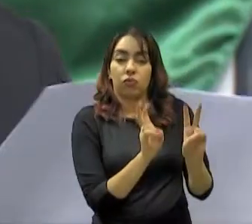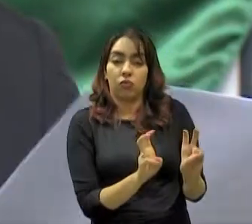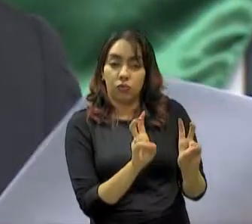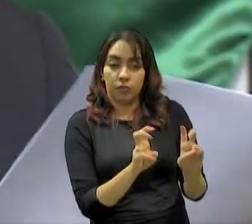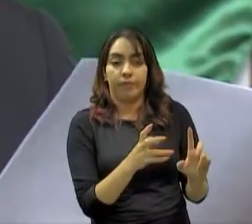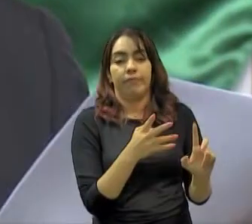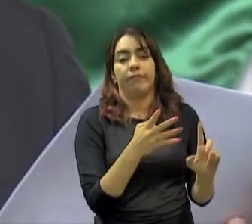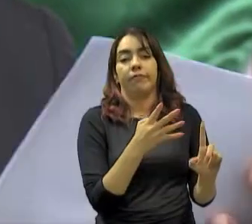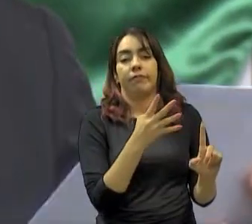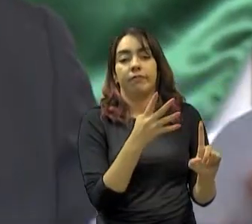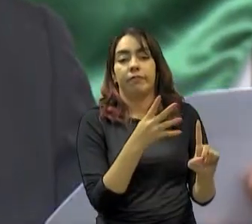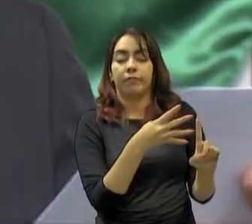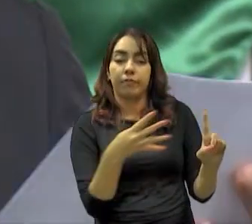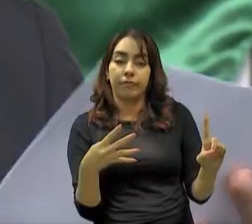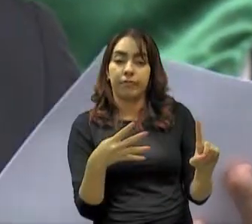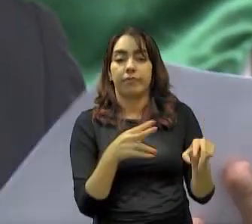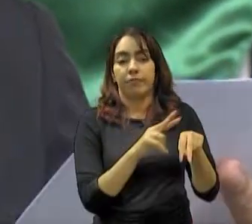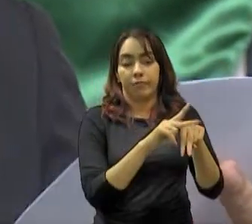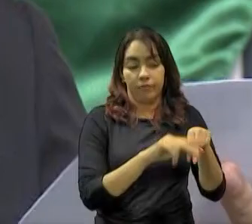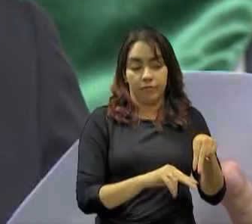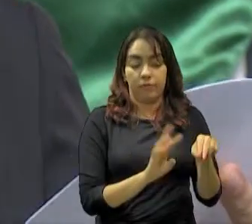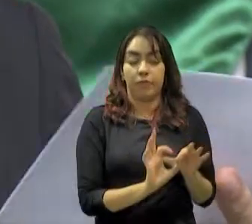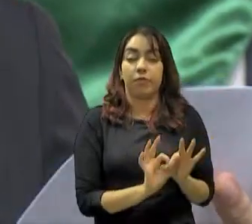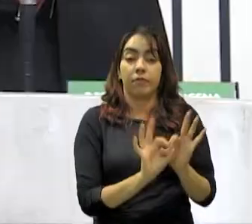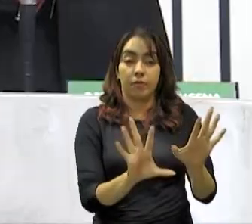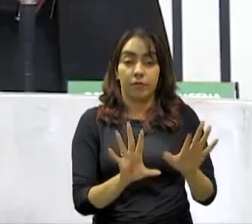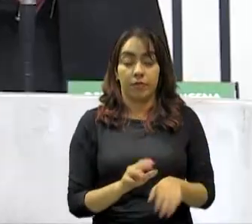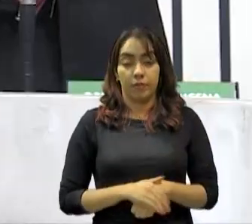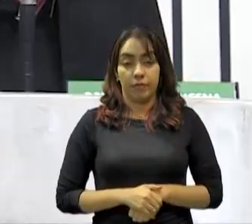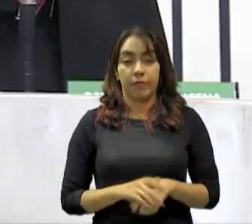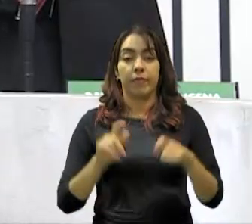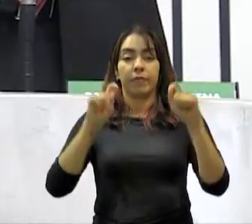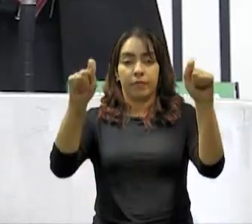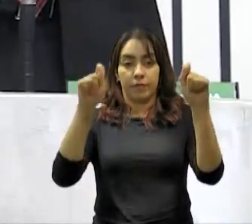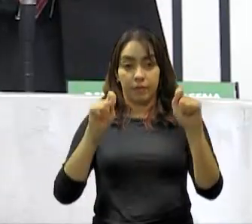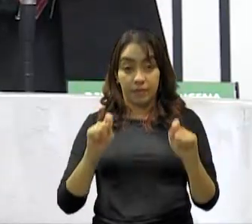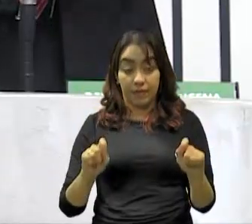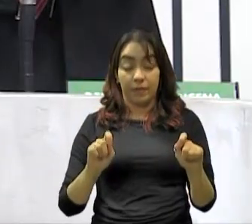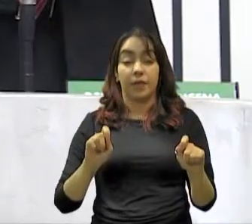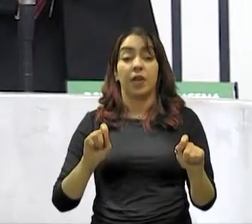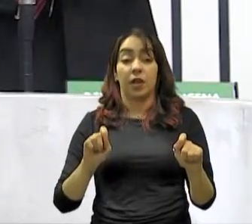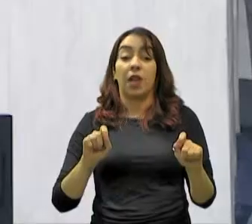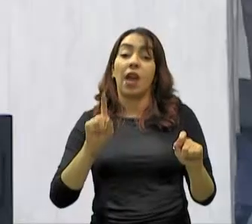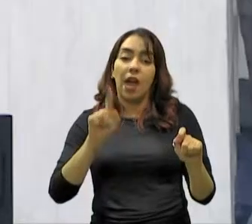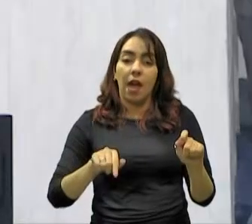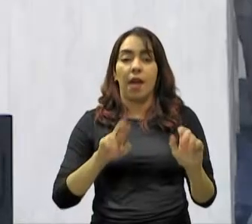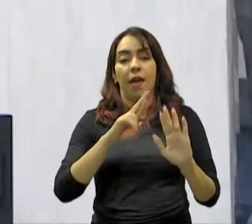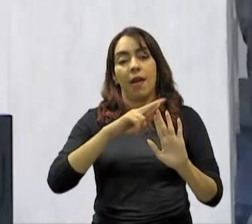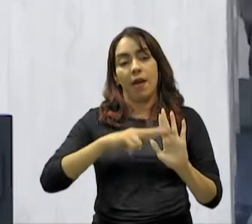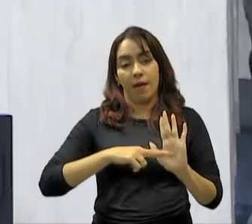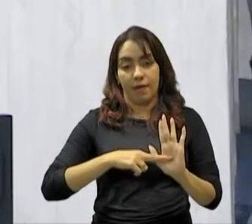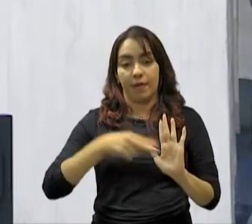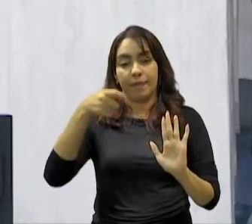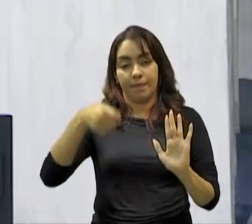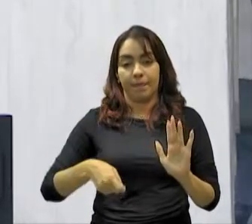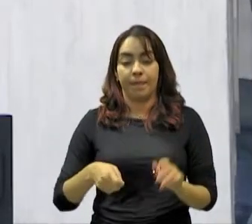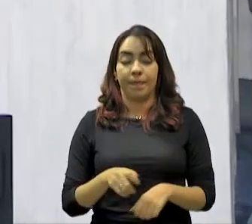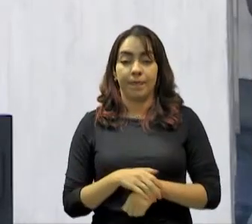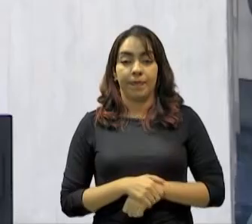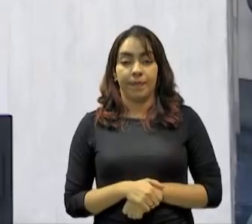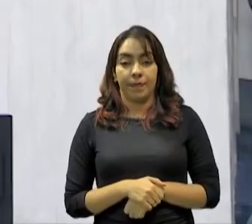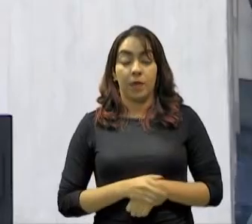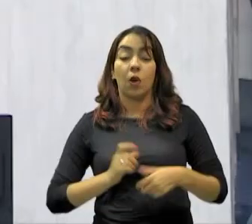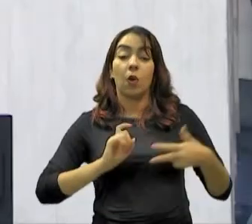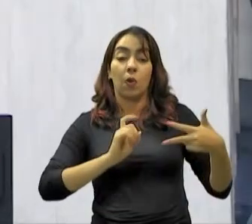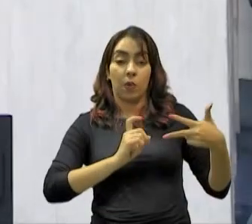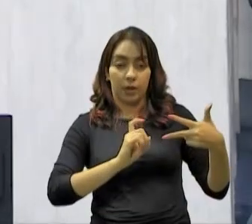a não observância da lei implicará em sanção conforme a legislação aplicável. Segundo o Executivo, o problema